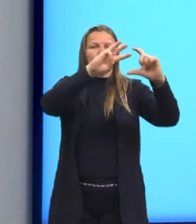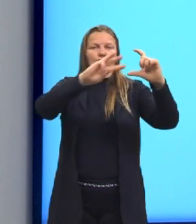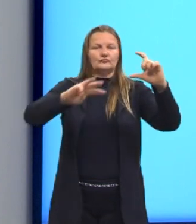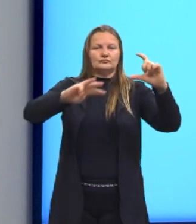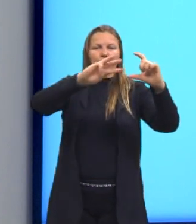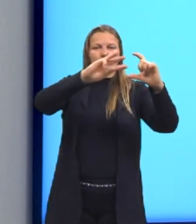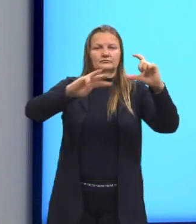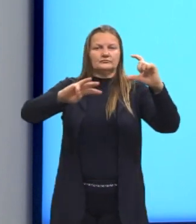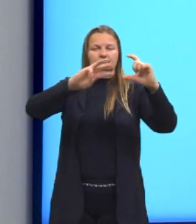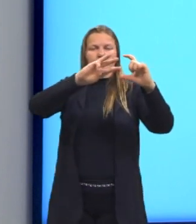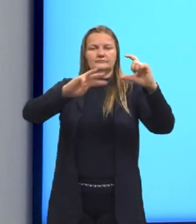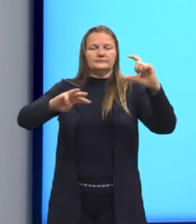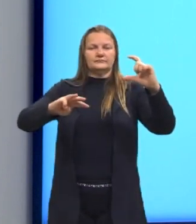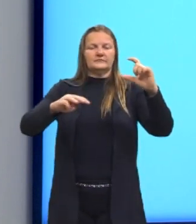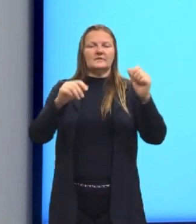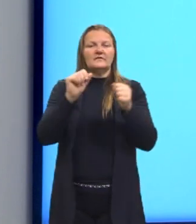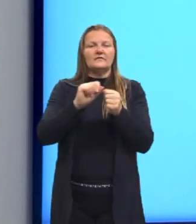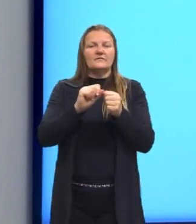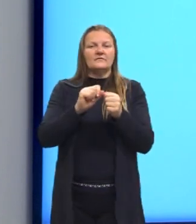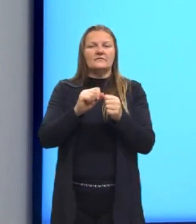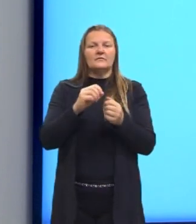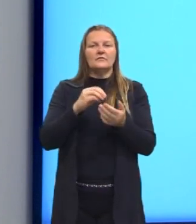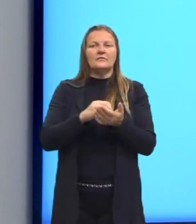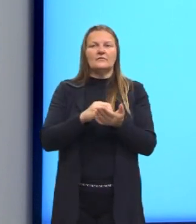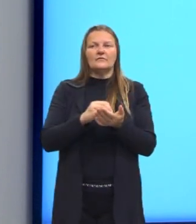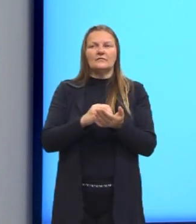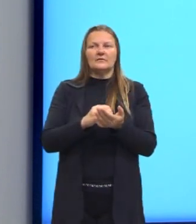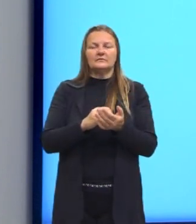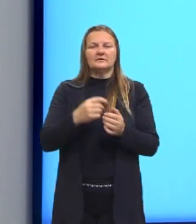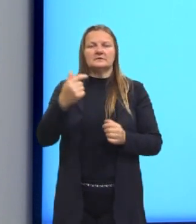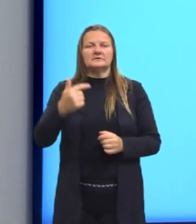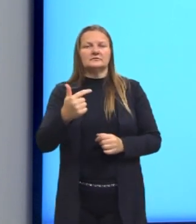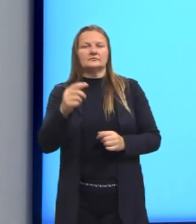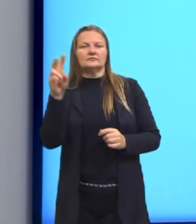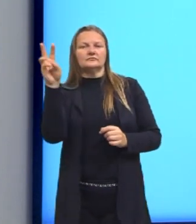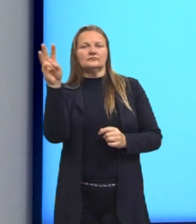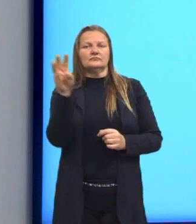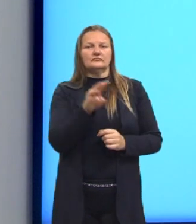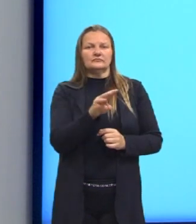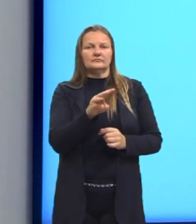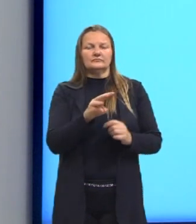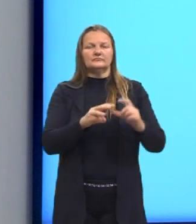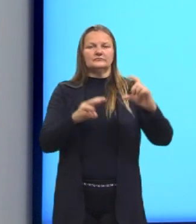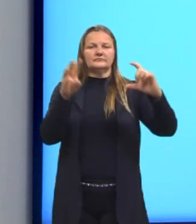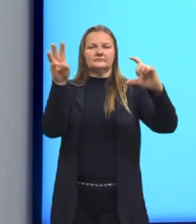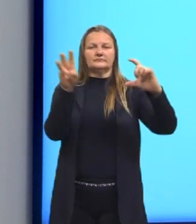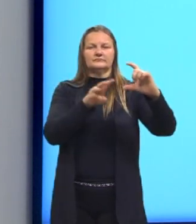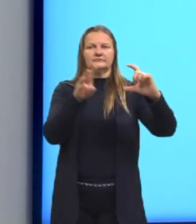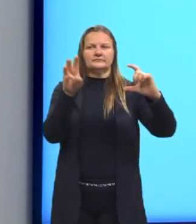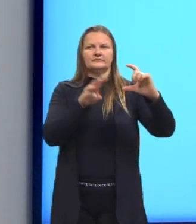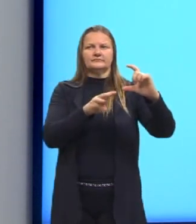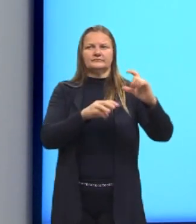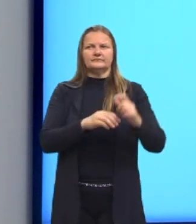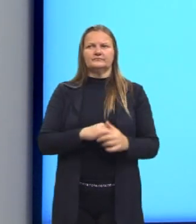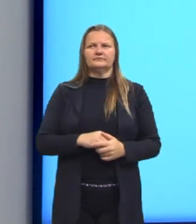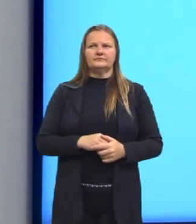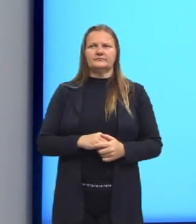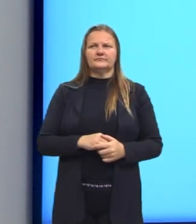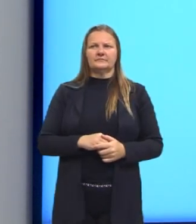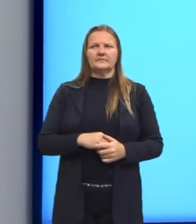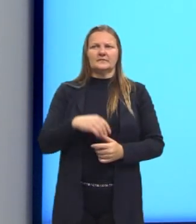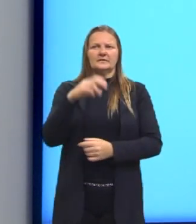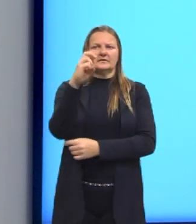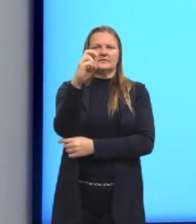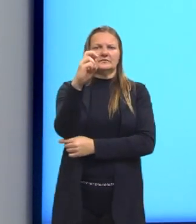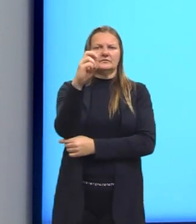diagonais principais, agora falta diagonal secundária. Uma das nossas diagonais secundárias, então,